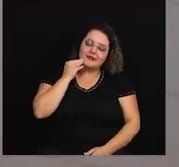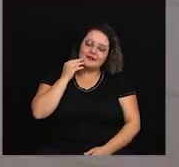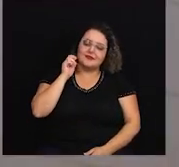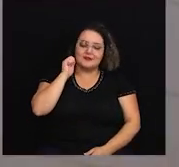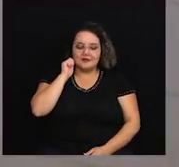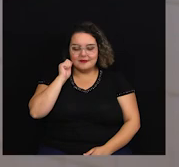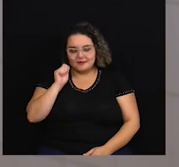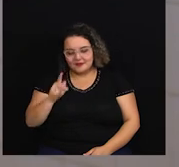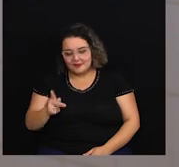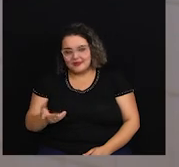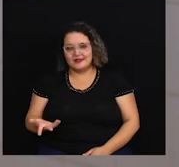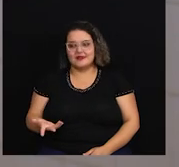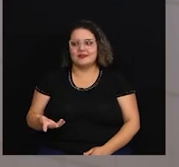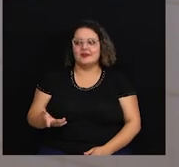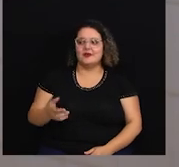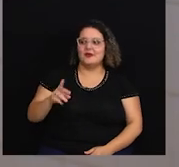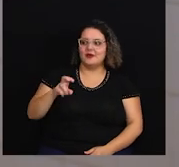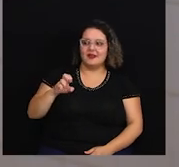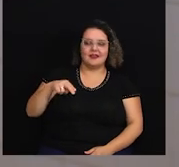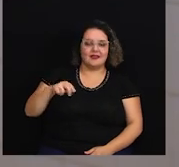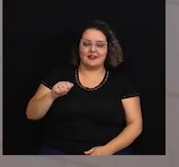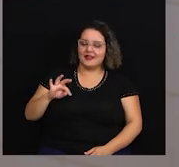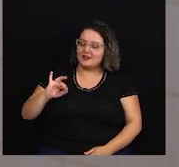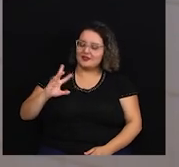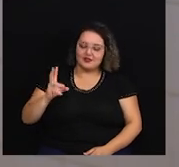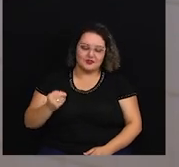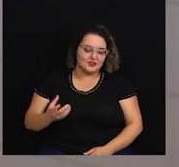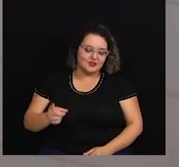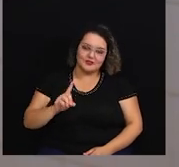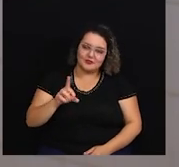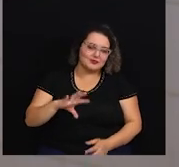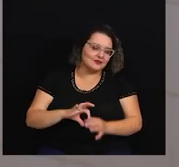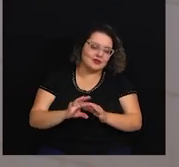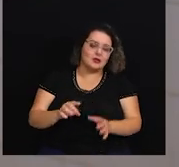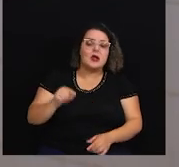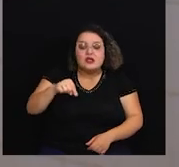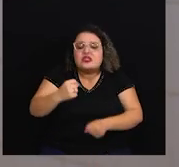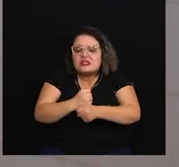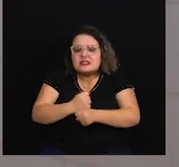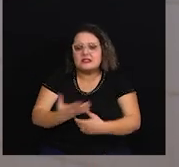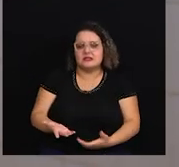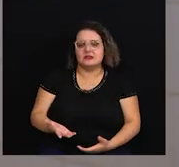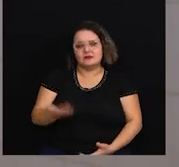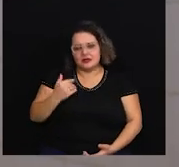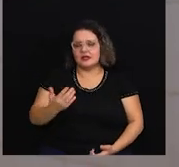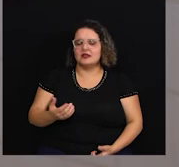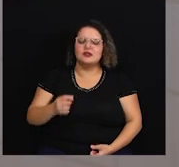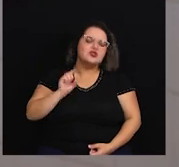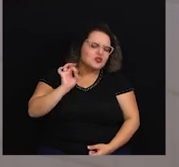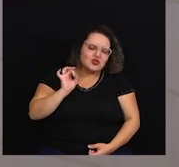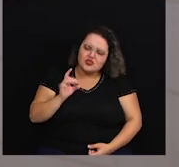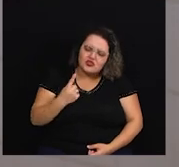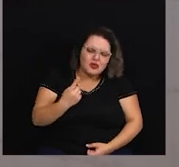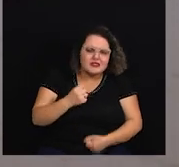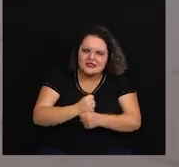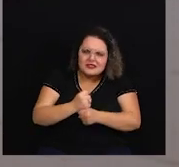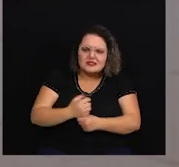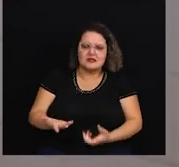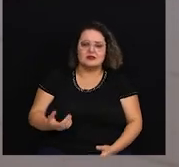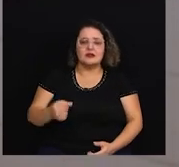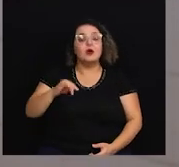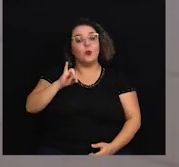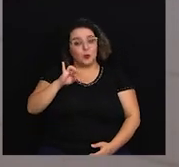Renatinho hoje que diretor de arte ele não deixa mais é sério vai ser mais esse ontem à noite tava tem Itu fazer o Itu e